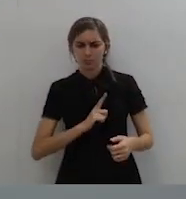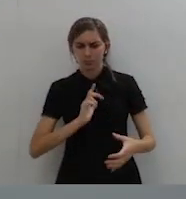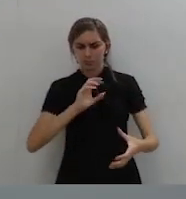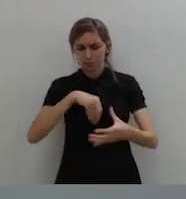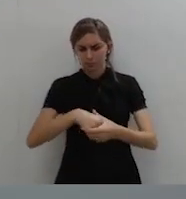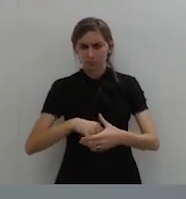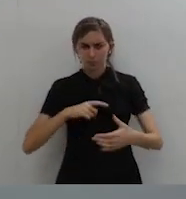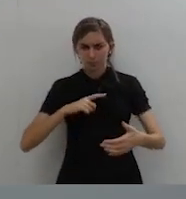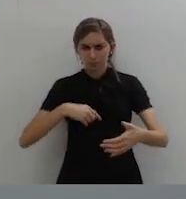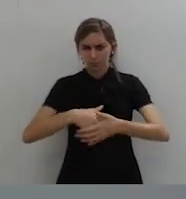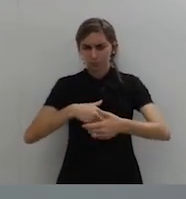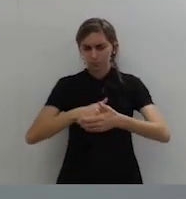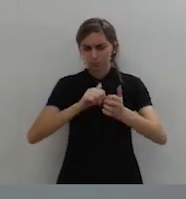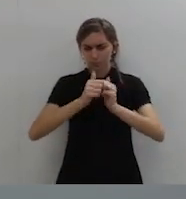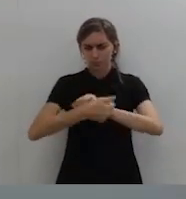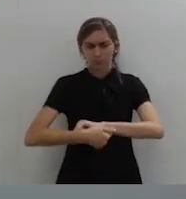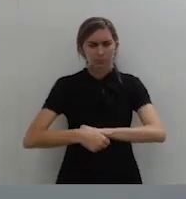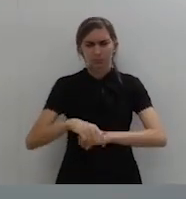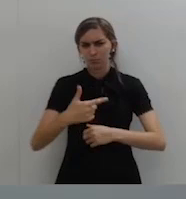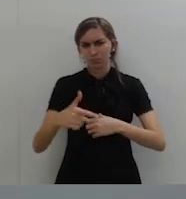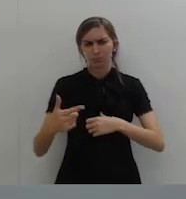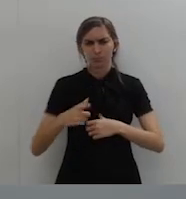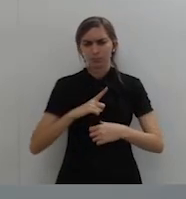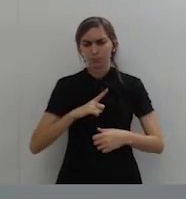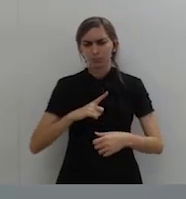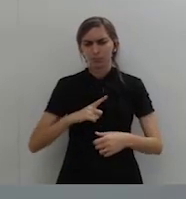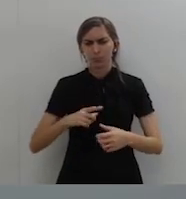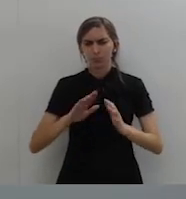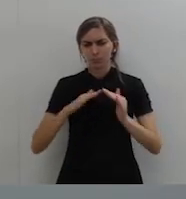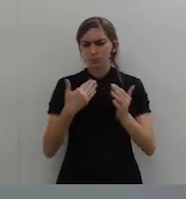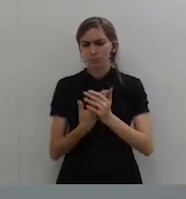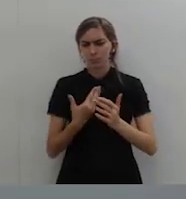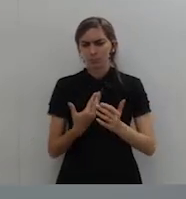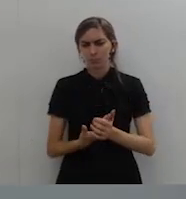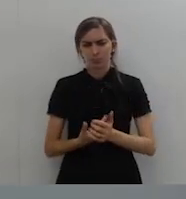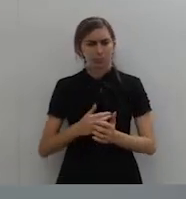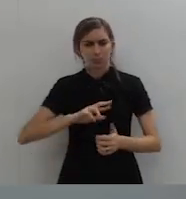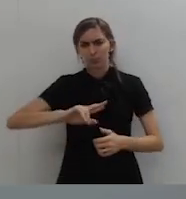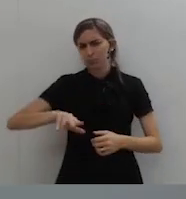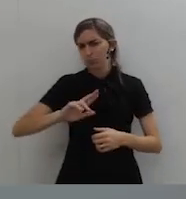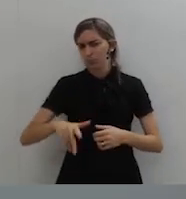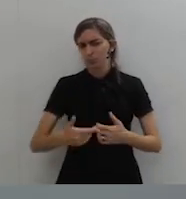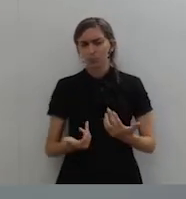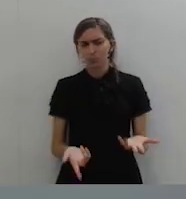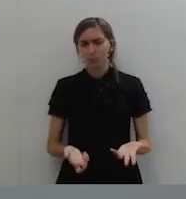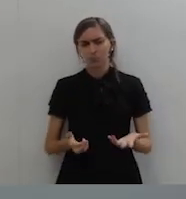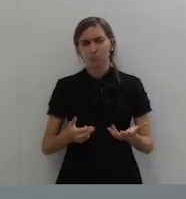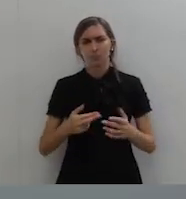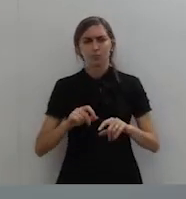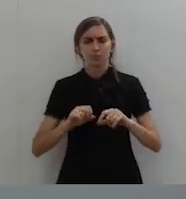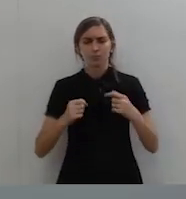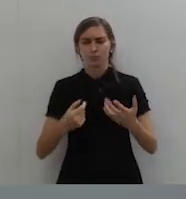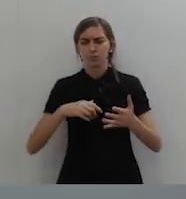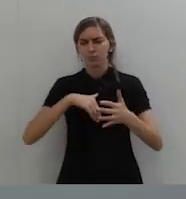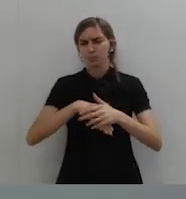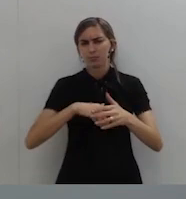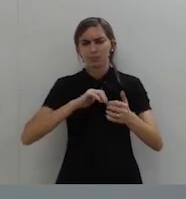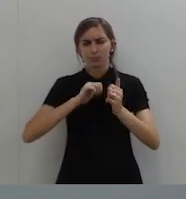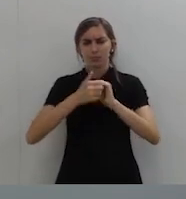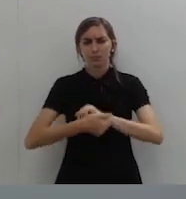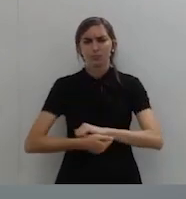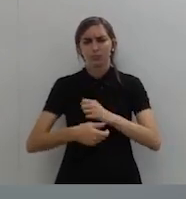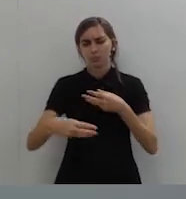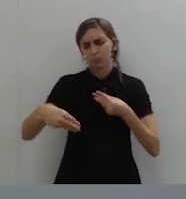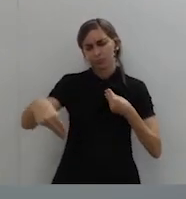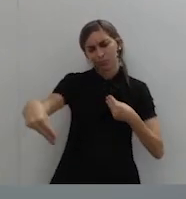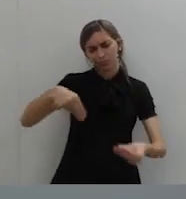ter dentro do jogo esportivo? Não. Isso vai ter dentro da escola? Não dessa forma, né? Então, o jogo esportivo ele tem